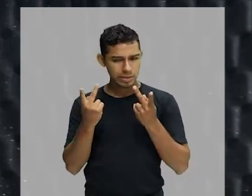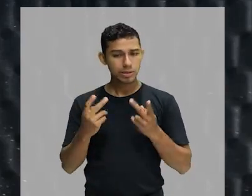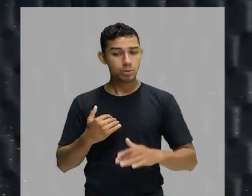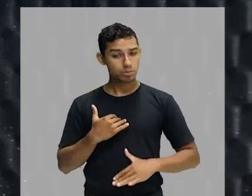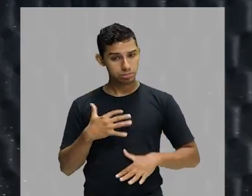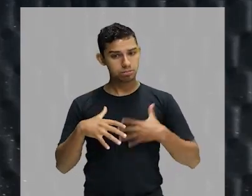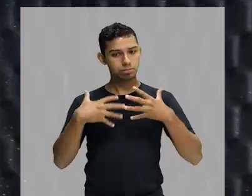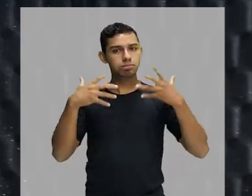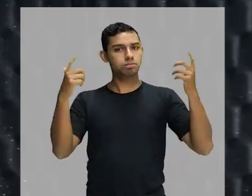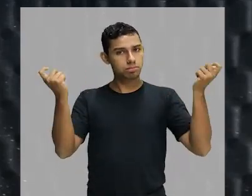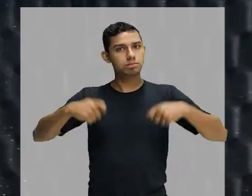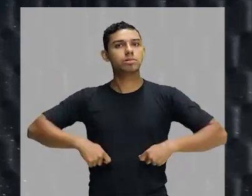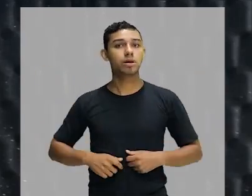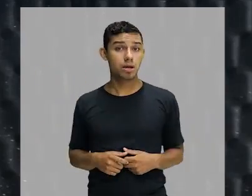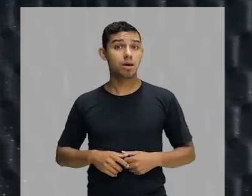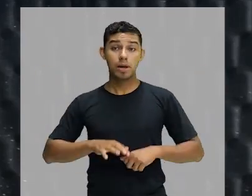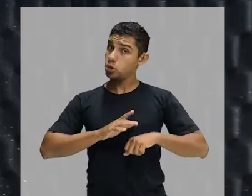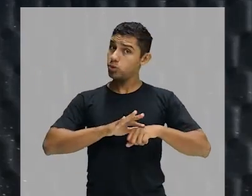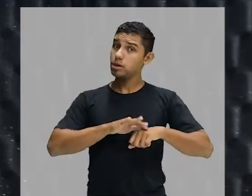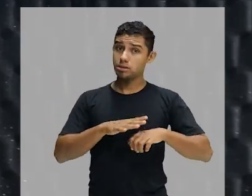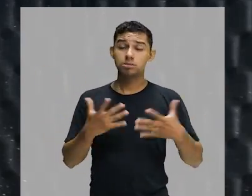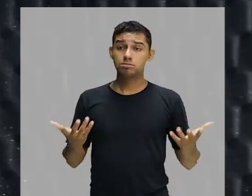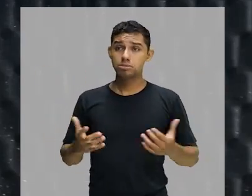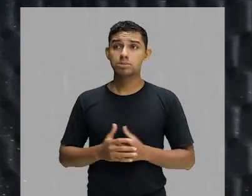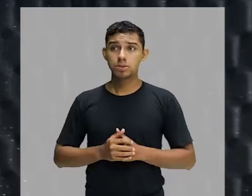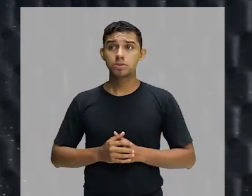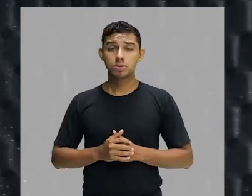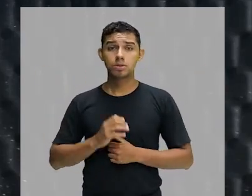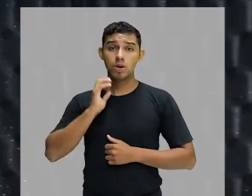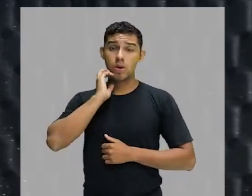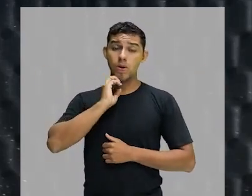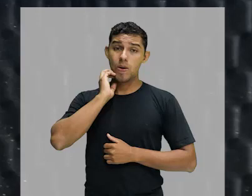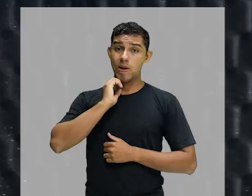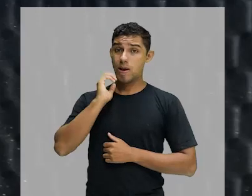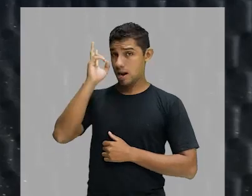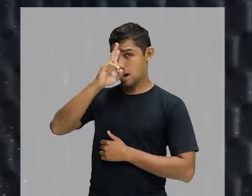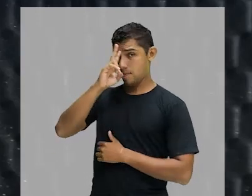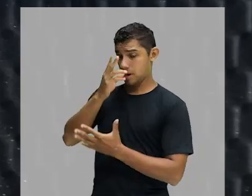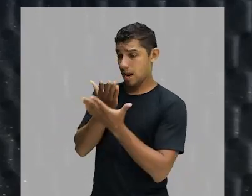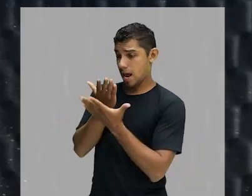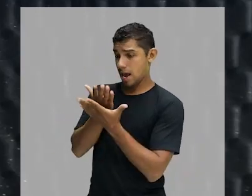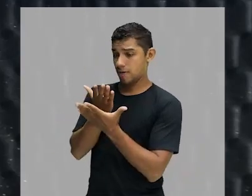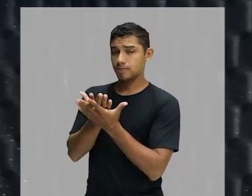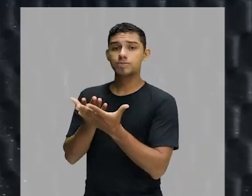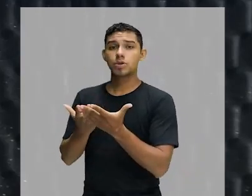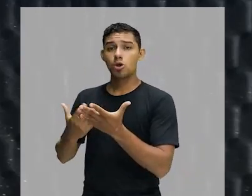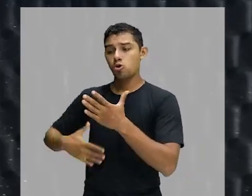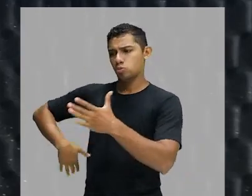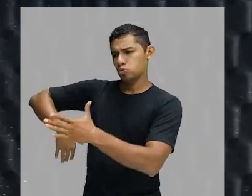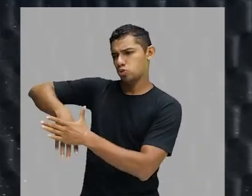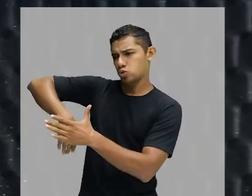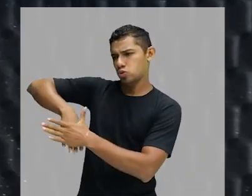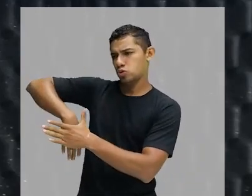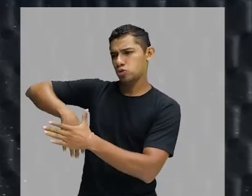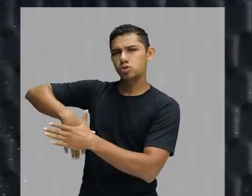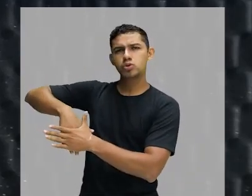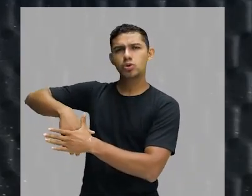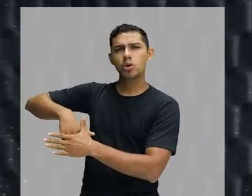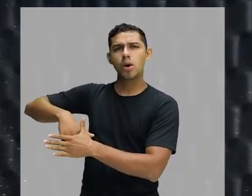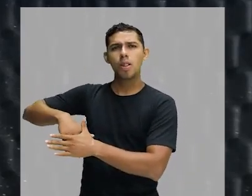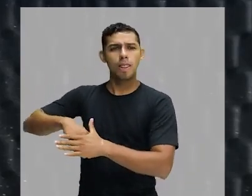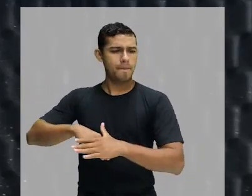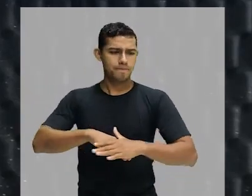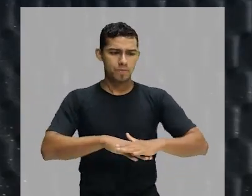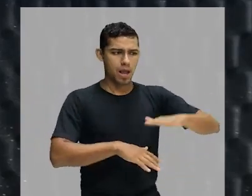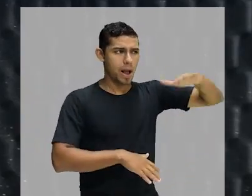se desenvolva. Eu lembro que na aula eu dei até um exemplo para vocês. Eu falei do jogador de futebol Lionel Messi.